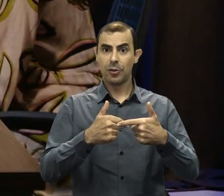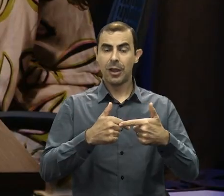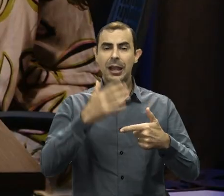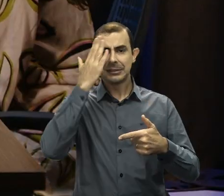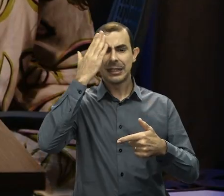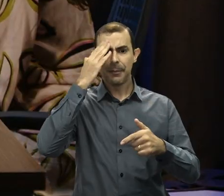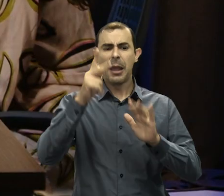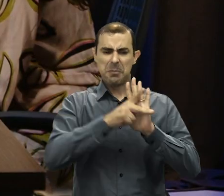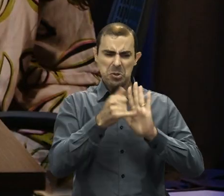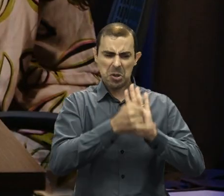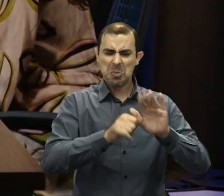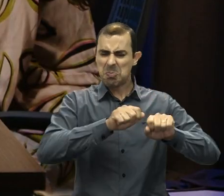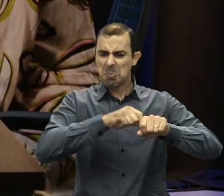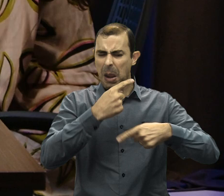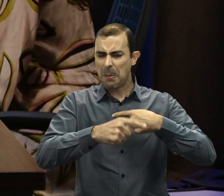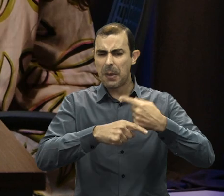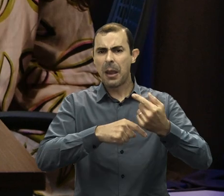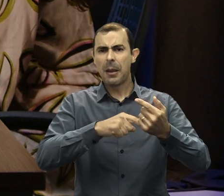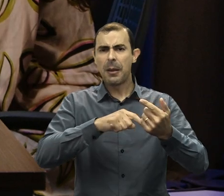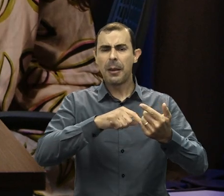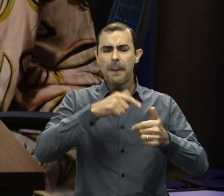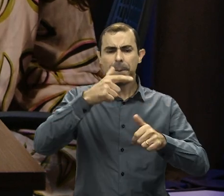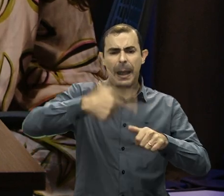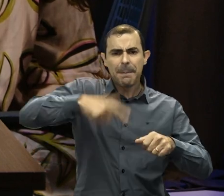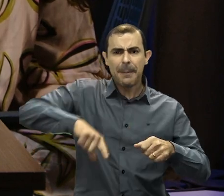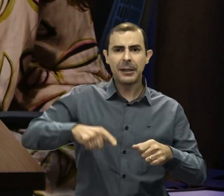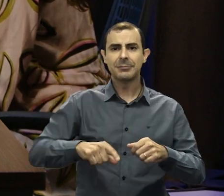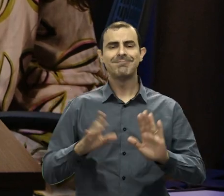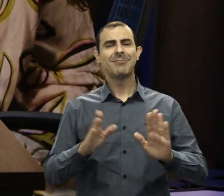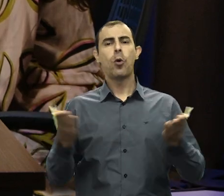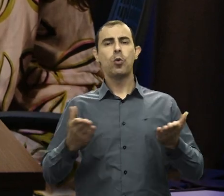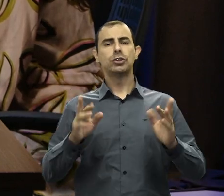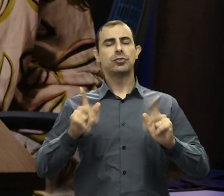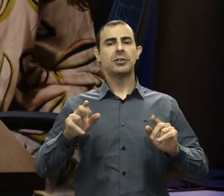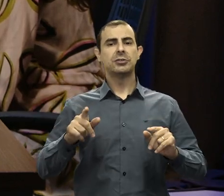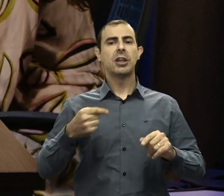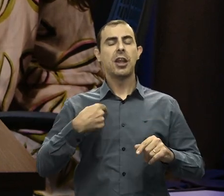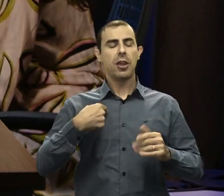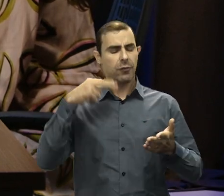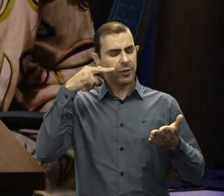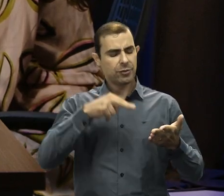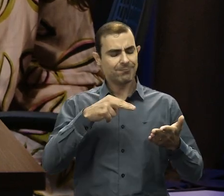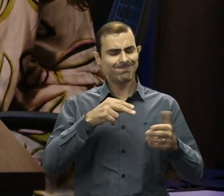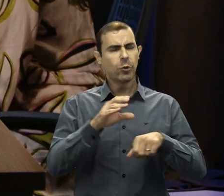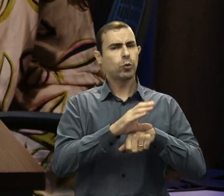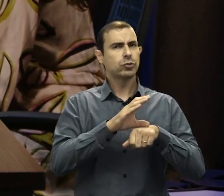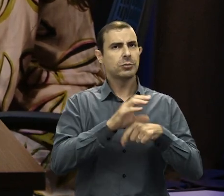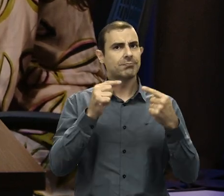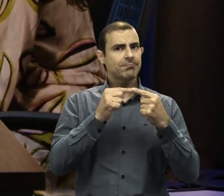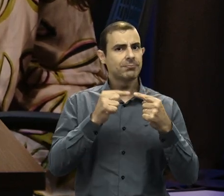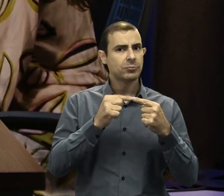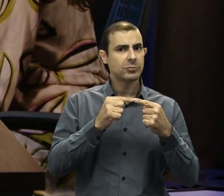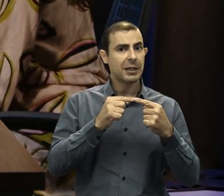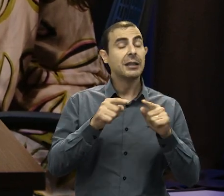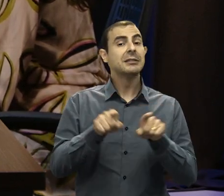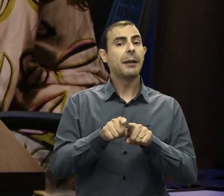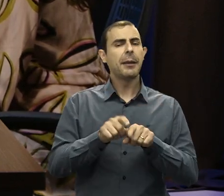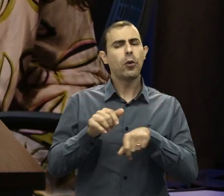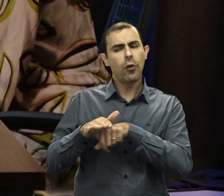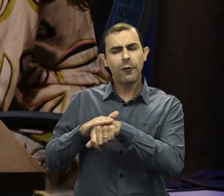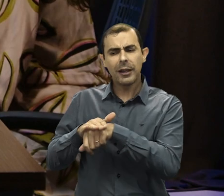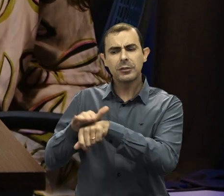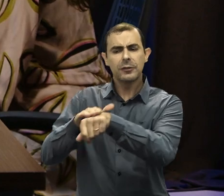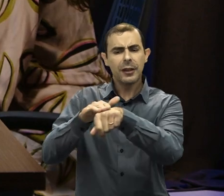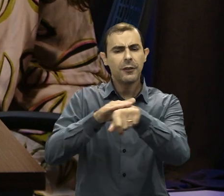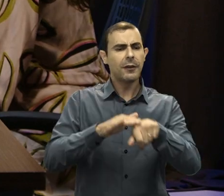Então hoje o que eu analiso? Se é constitucional ou não, eu procuro também conversar, né, no plenário para ver se esse projeto vai